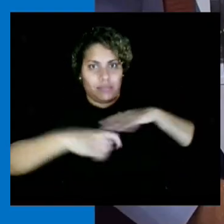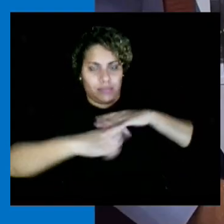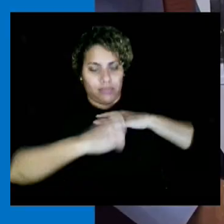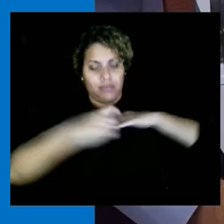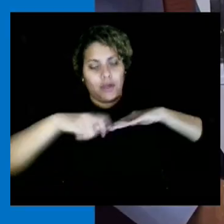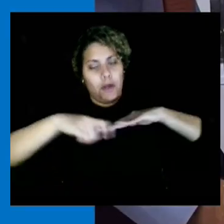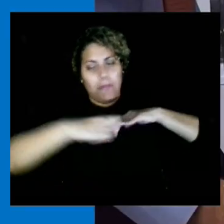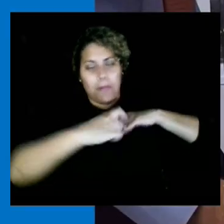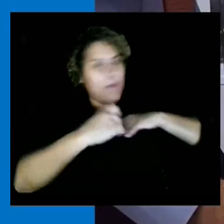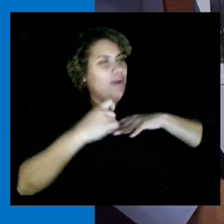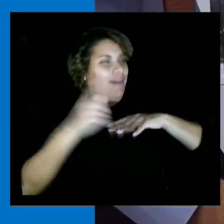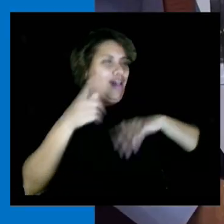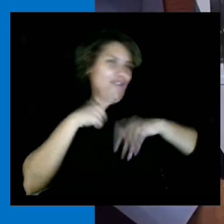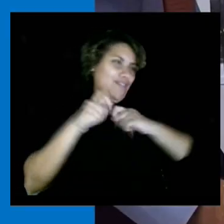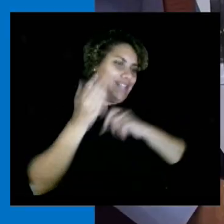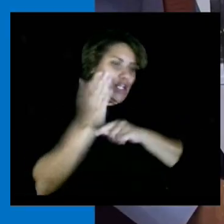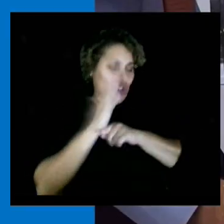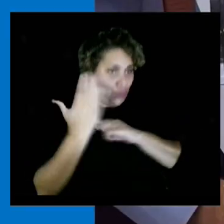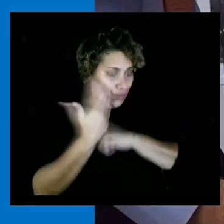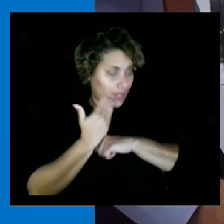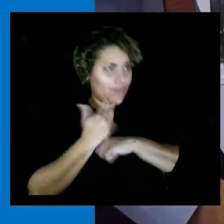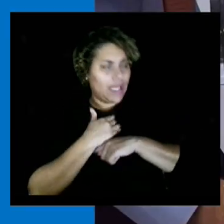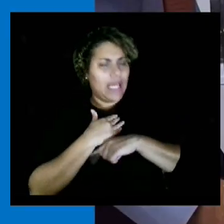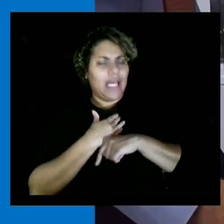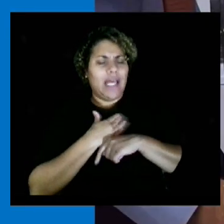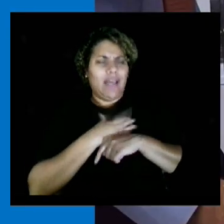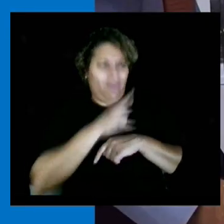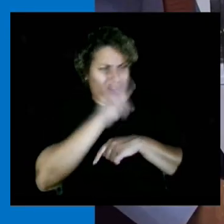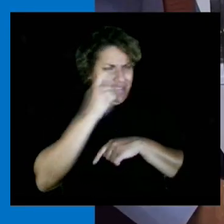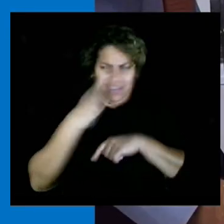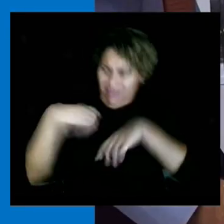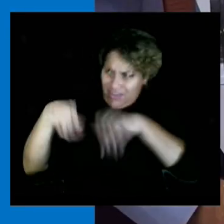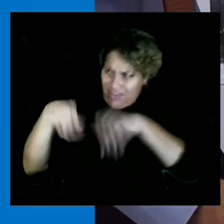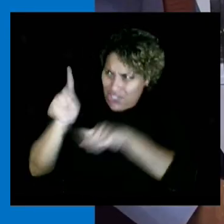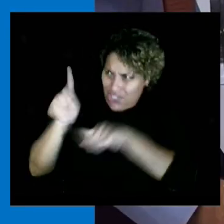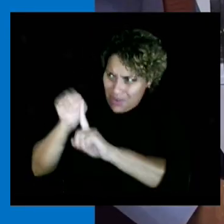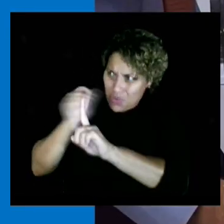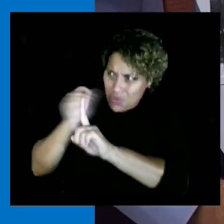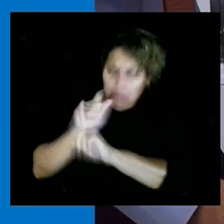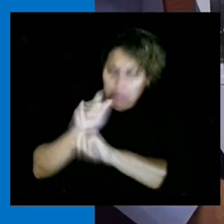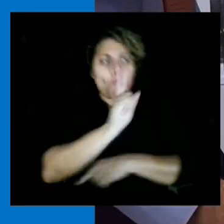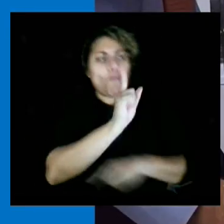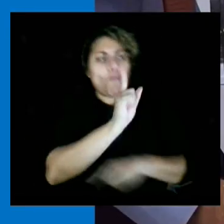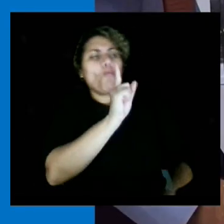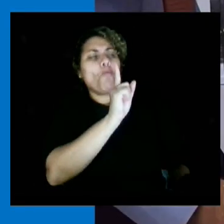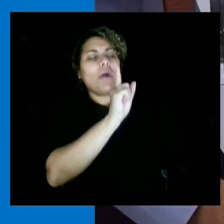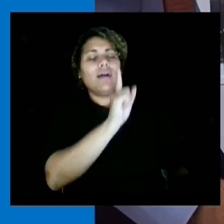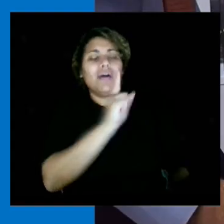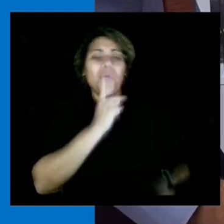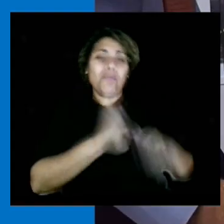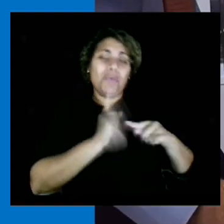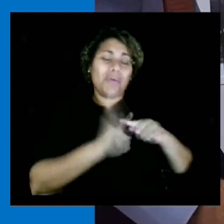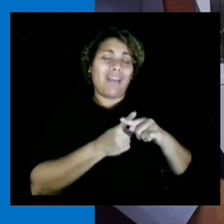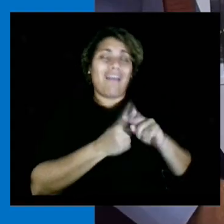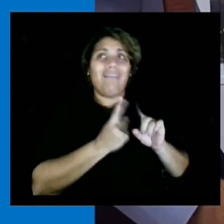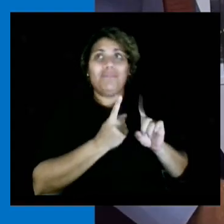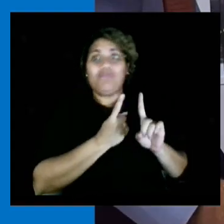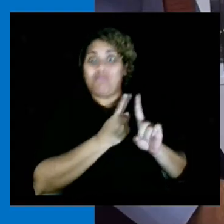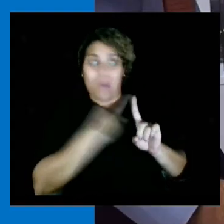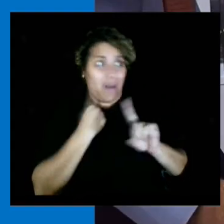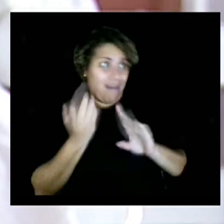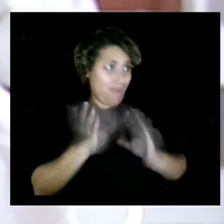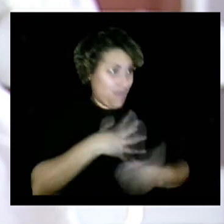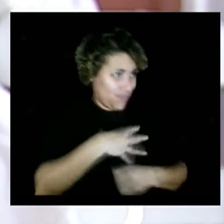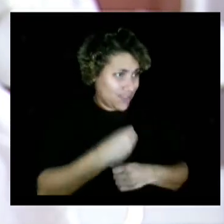ajudar, porque eu tive um grupo de apoio muito grande quando eu perdi meu filho. Quando veio esse, aumentou mais